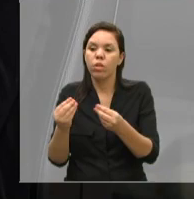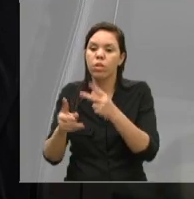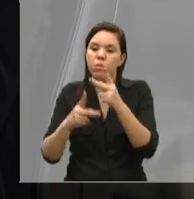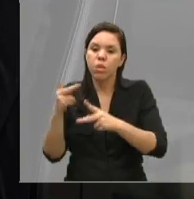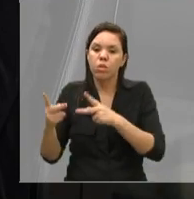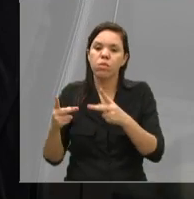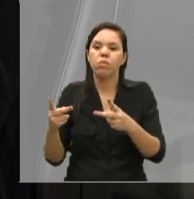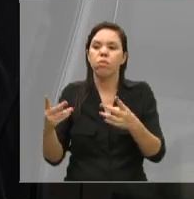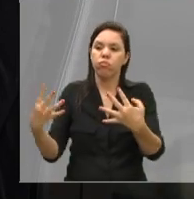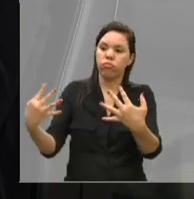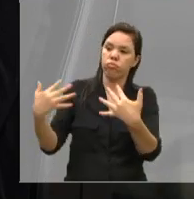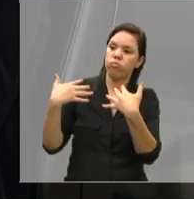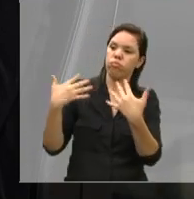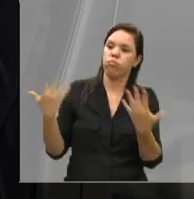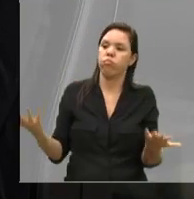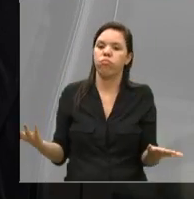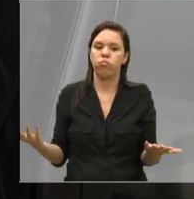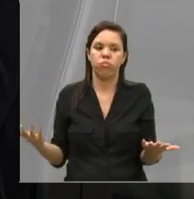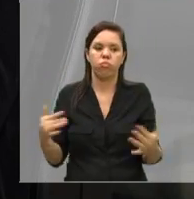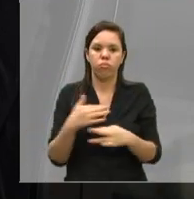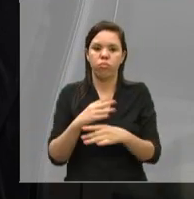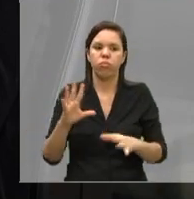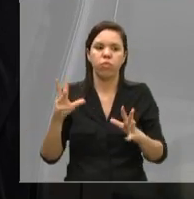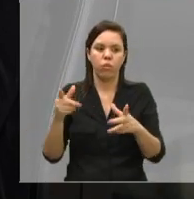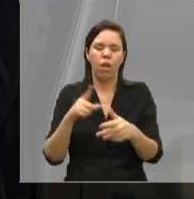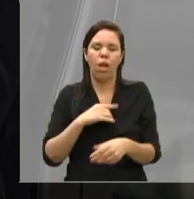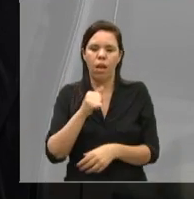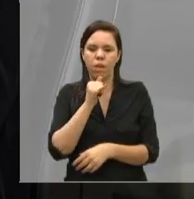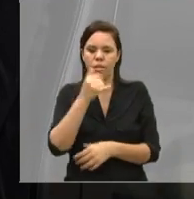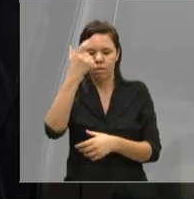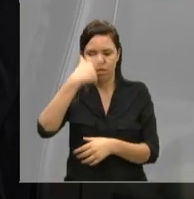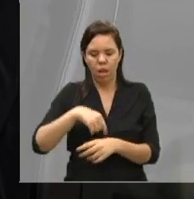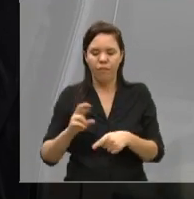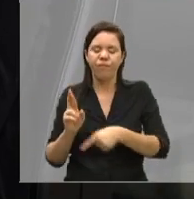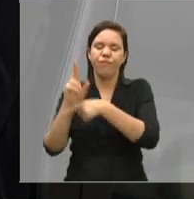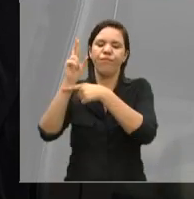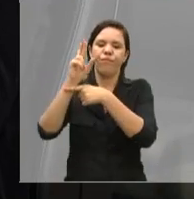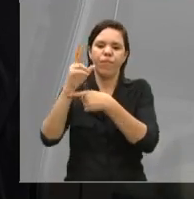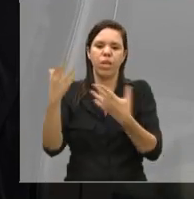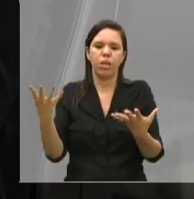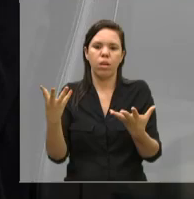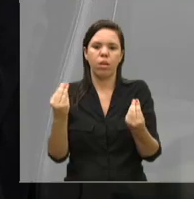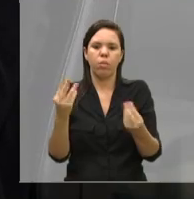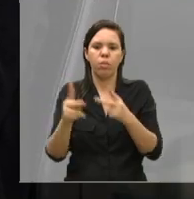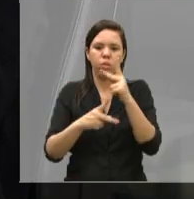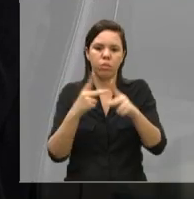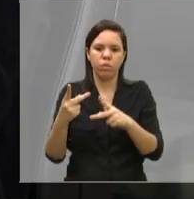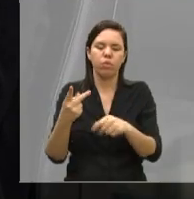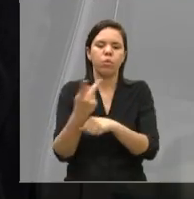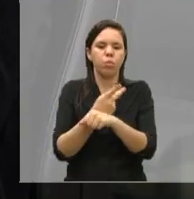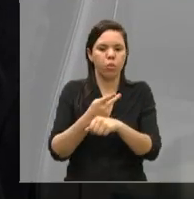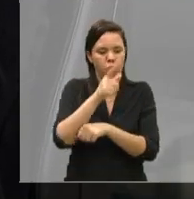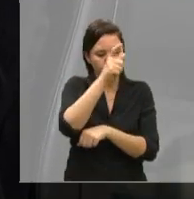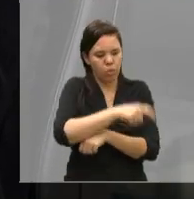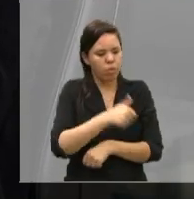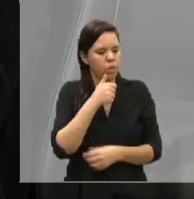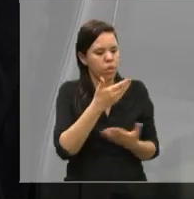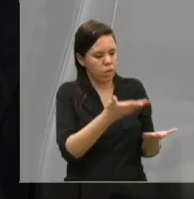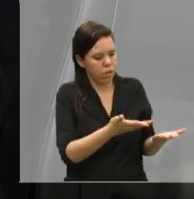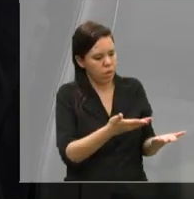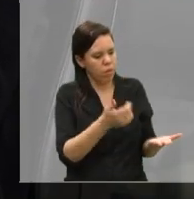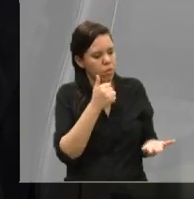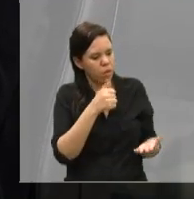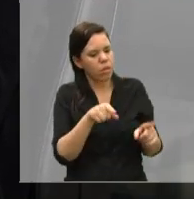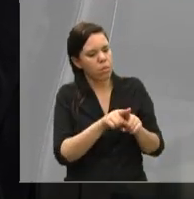gente, pela cidade inteira, acaba sendo um exemplo, um ponto de referência. Muita gente vem atrás da senhora, além de